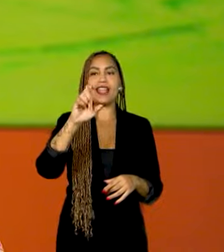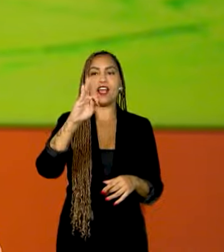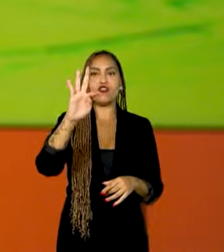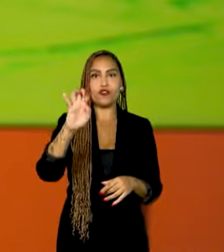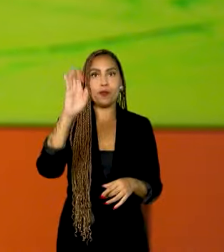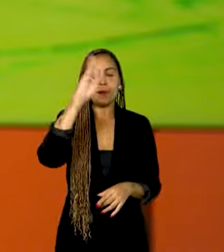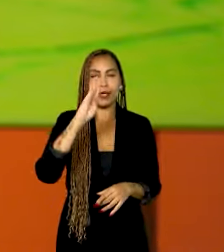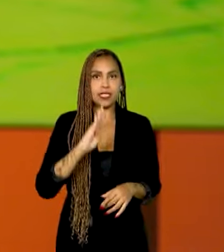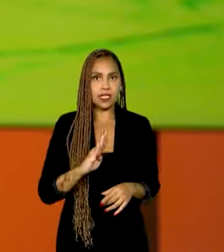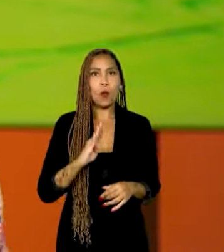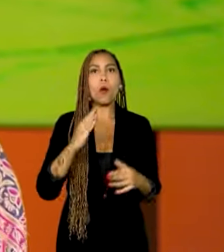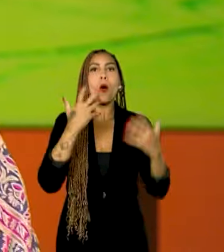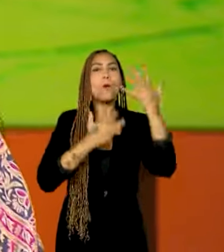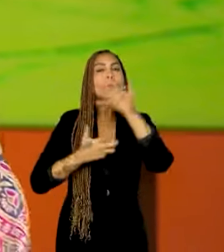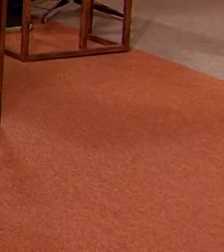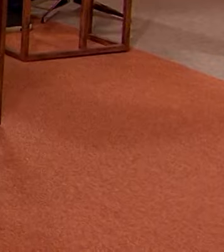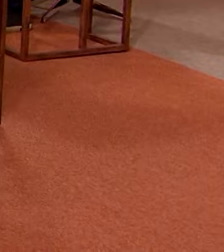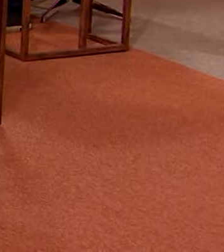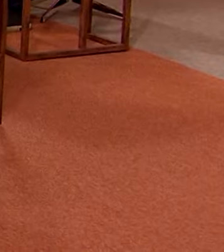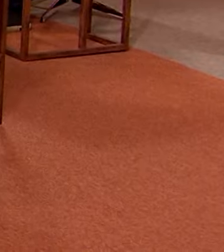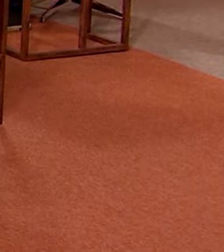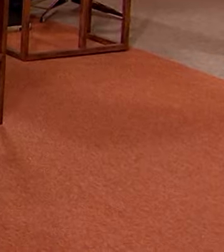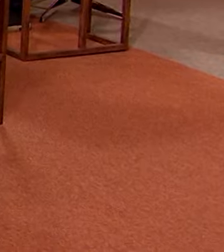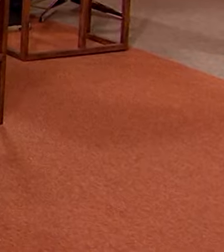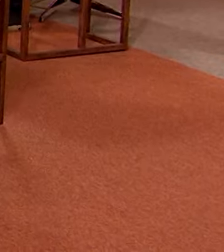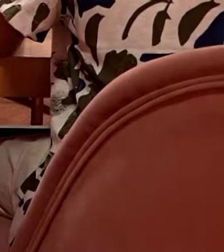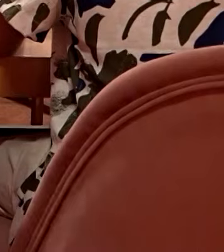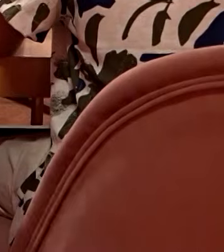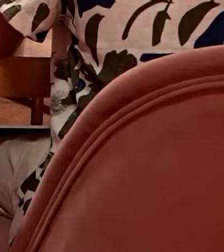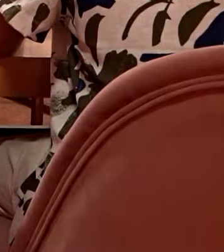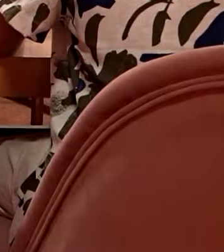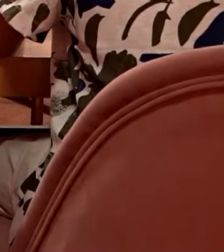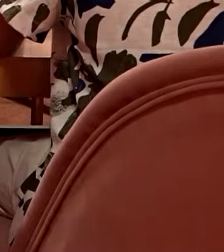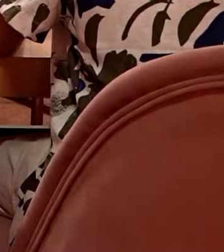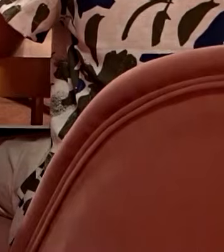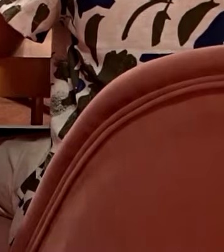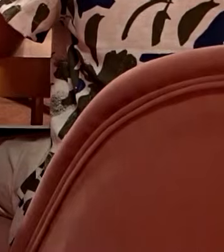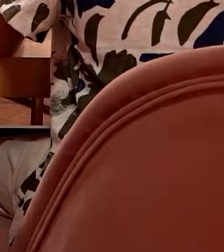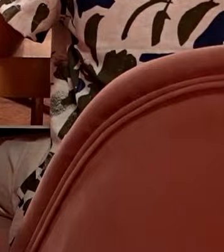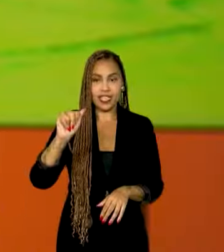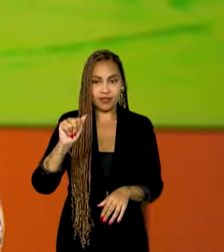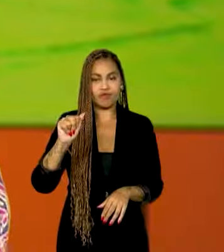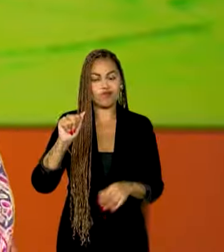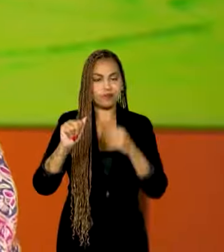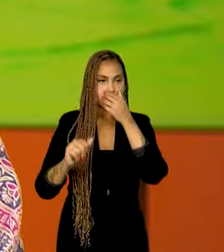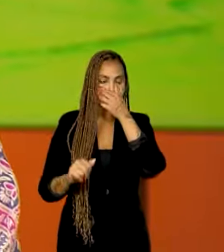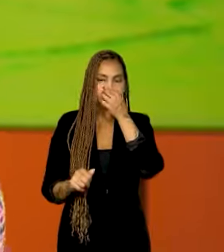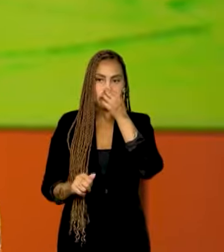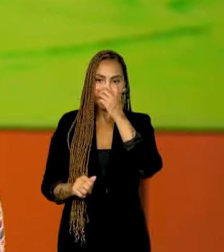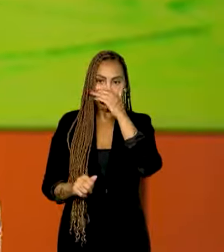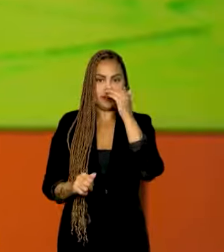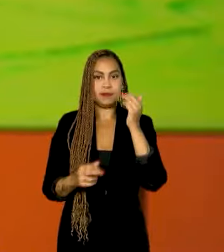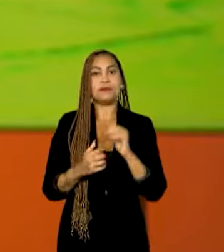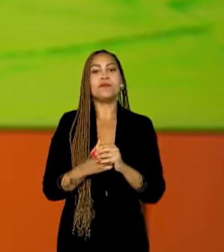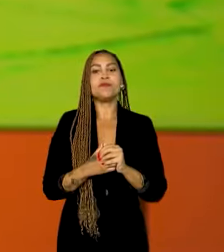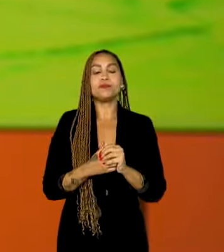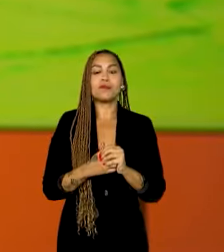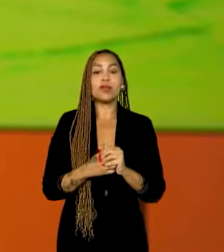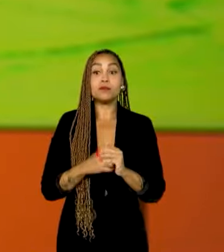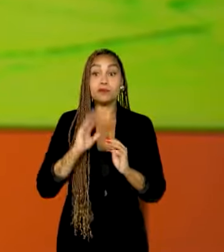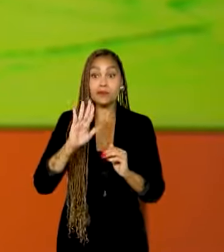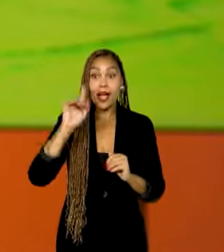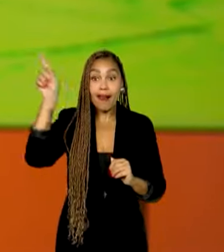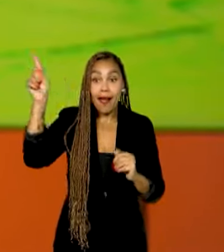brasileiro, com a história da Virgínia Lani. Maravilhoso. Fiz a Marta Lani, a filha dela. Então, foi uma oportunidade até